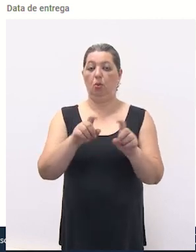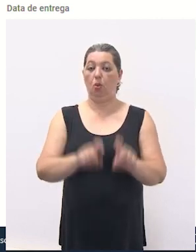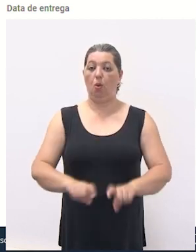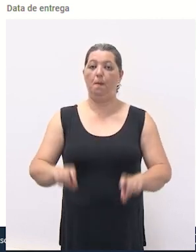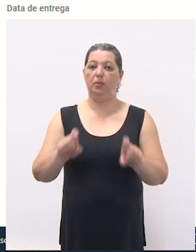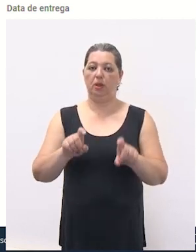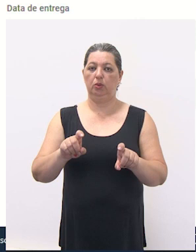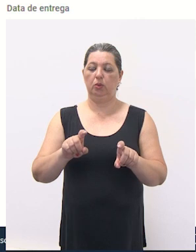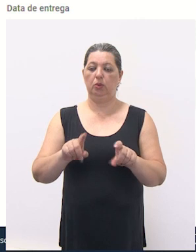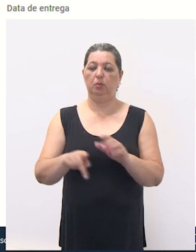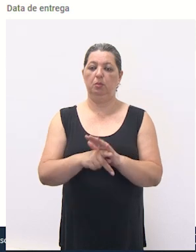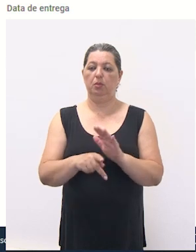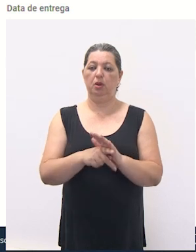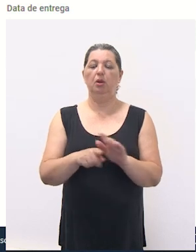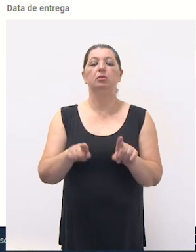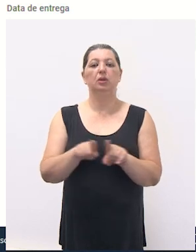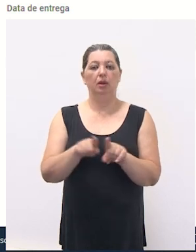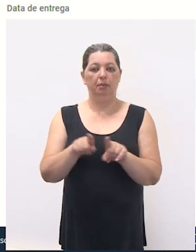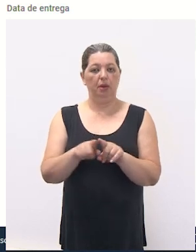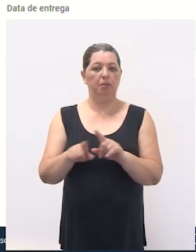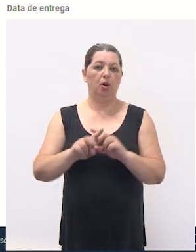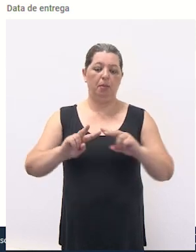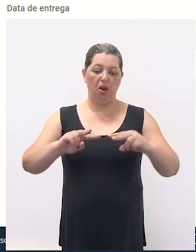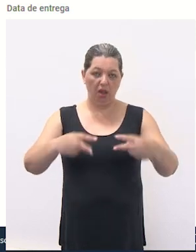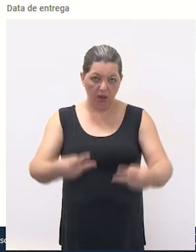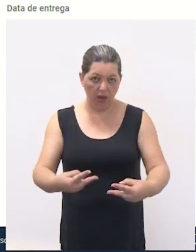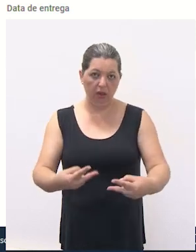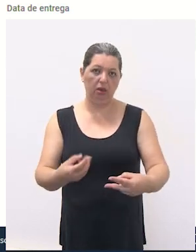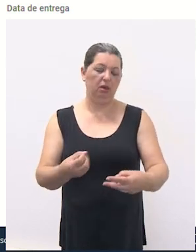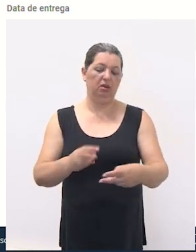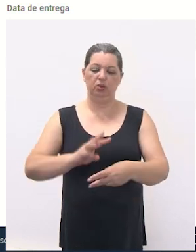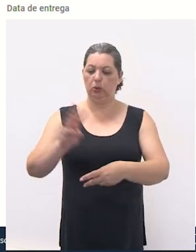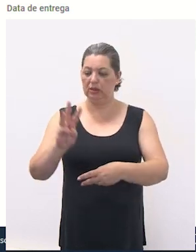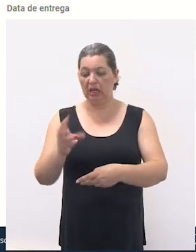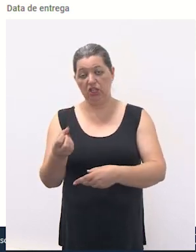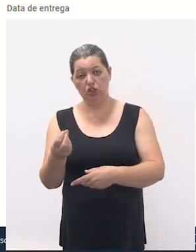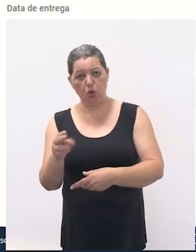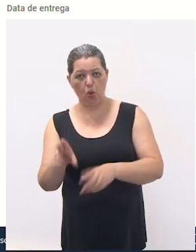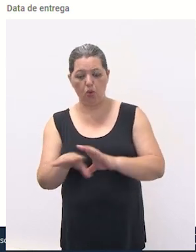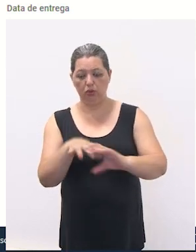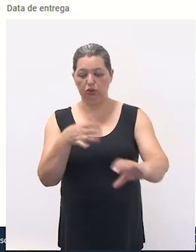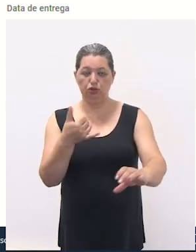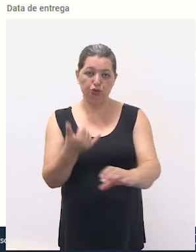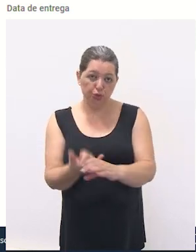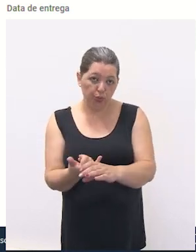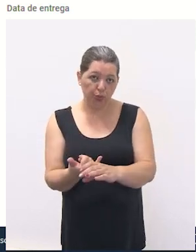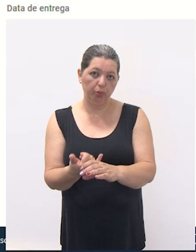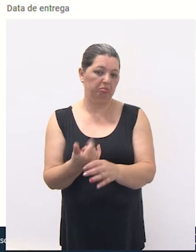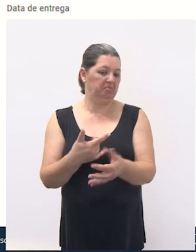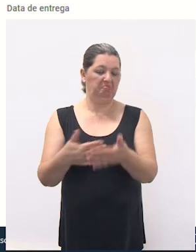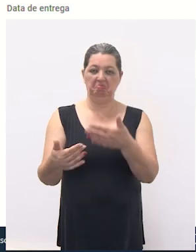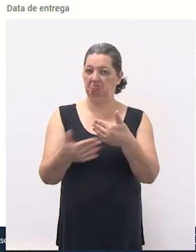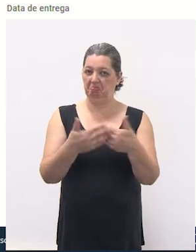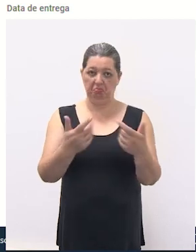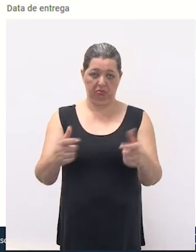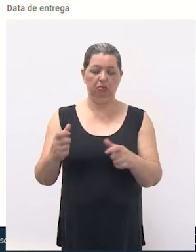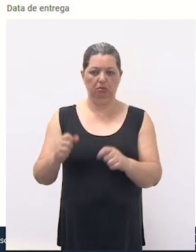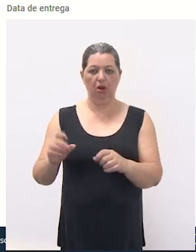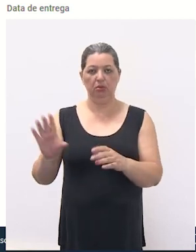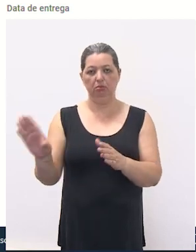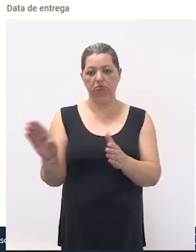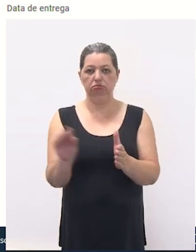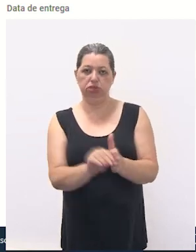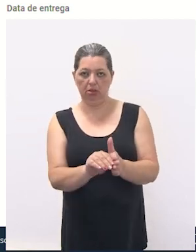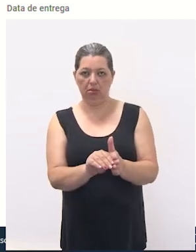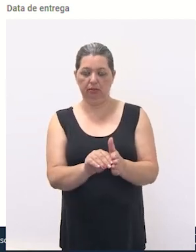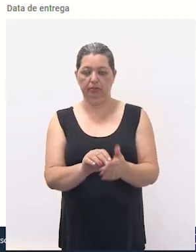Adicionar link, você pode pegar um link de um site ou até mesmo do YouTube, de algum local e inserir aqui. E você